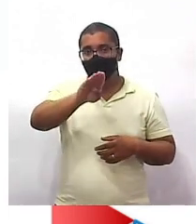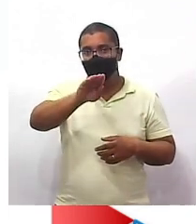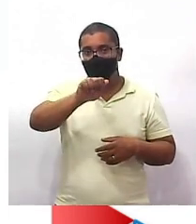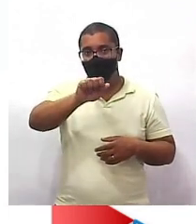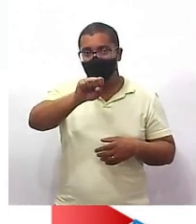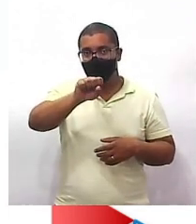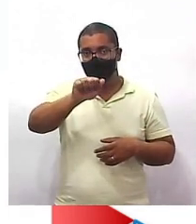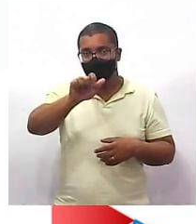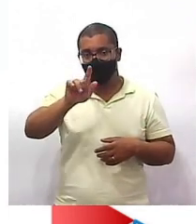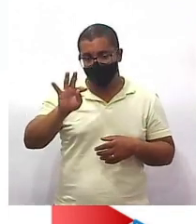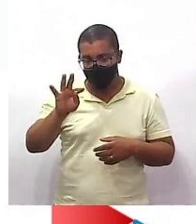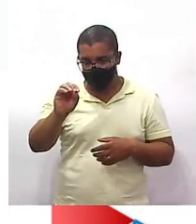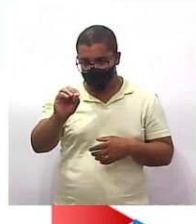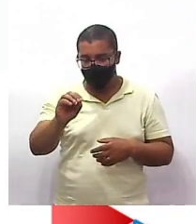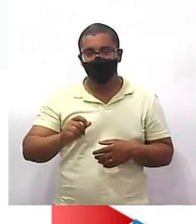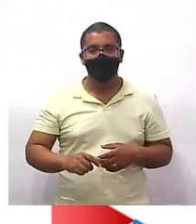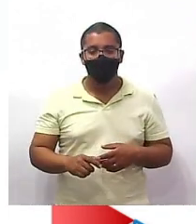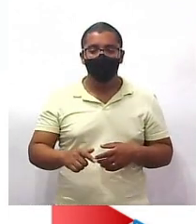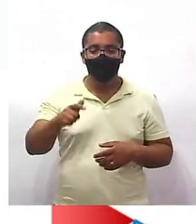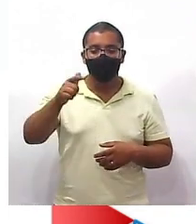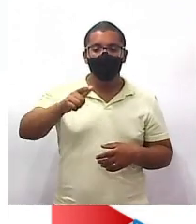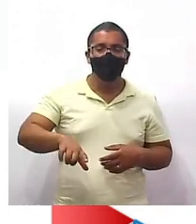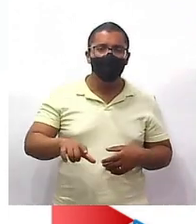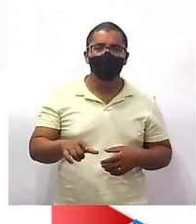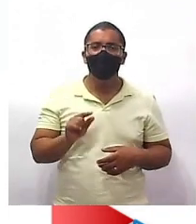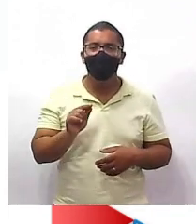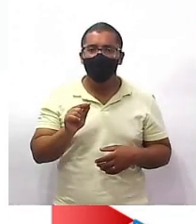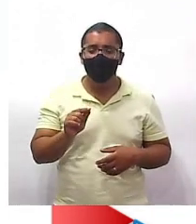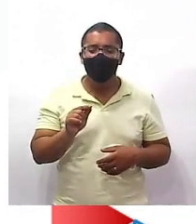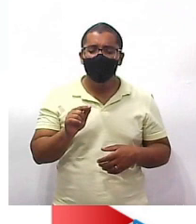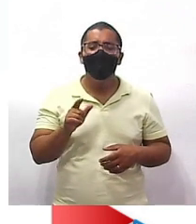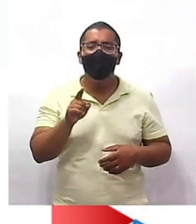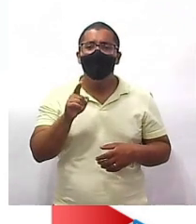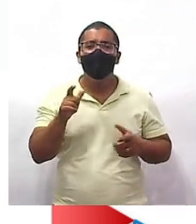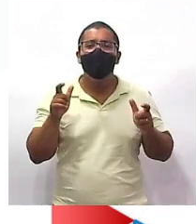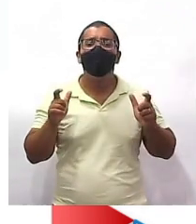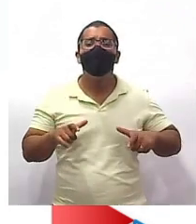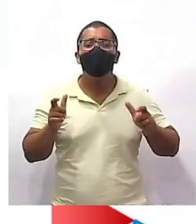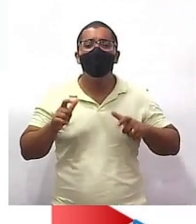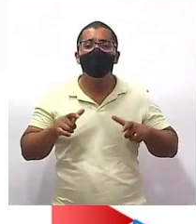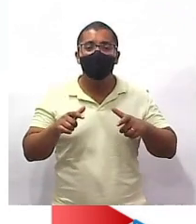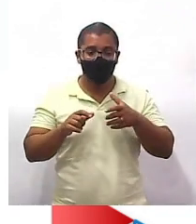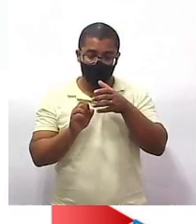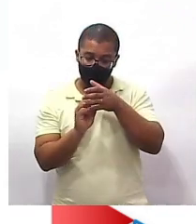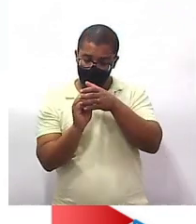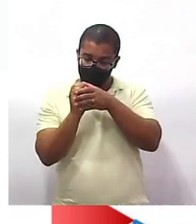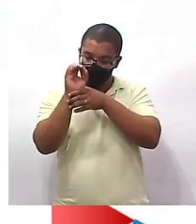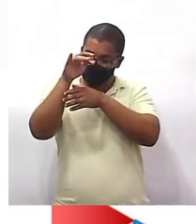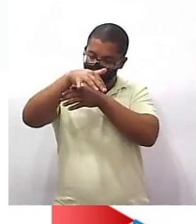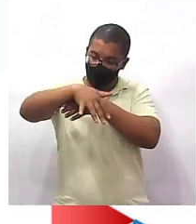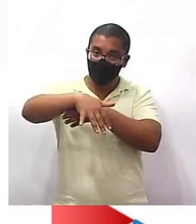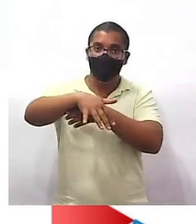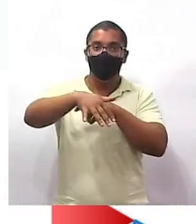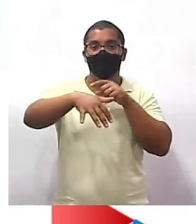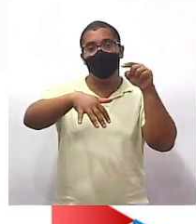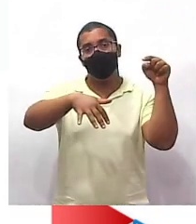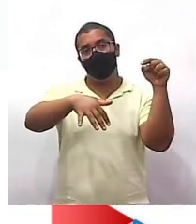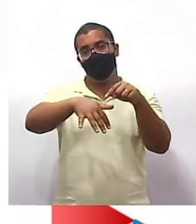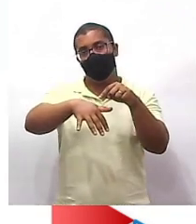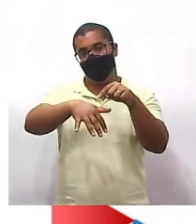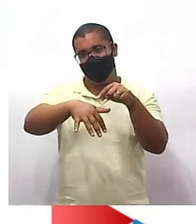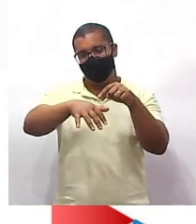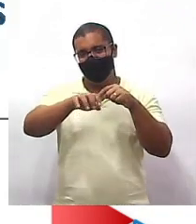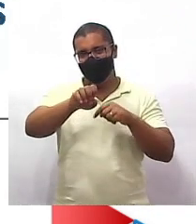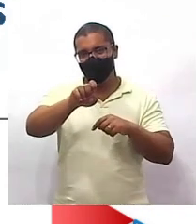rocha daí, ela vai ser formada no exterior. Ela é uma rocha extrusiva, que são aí